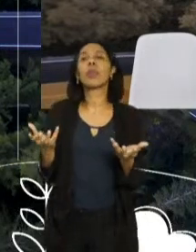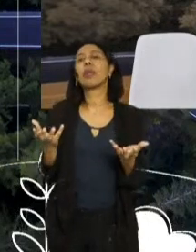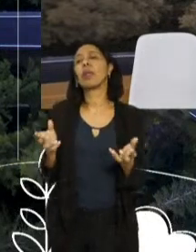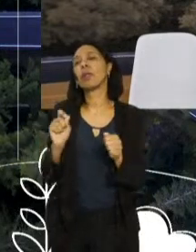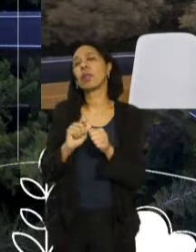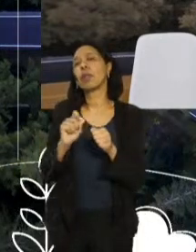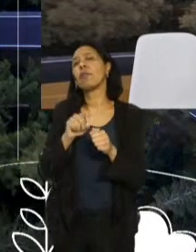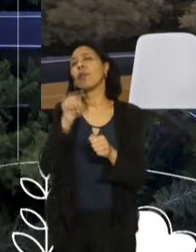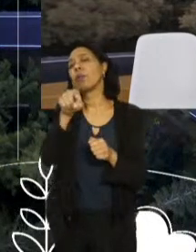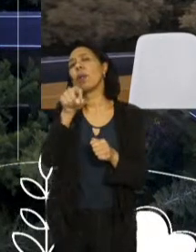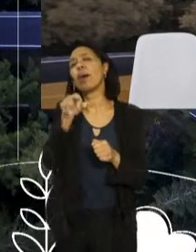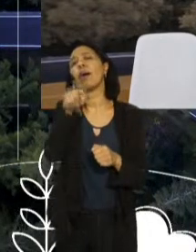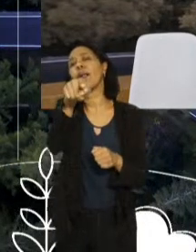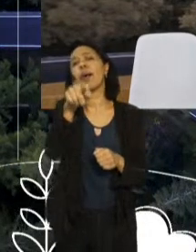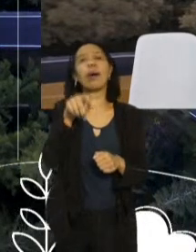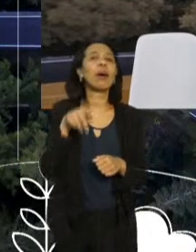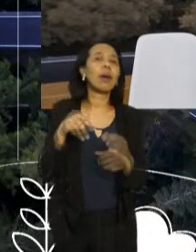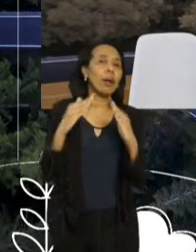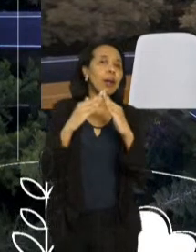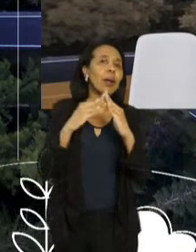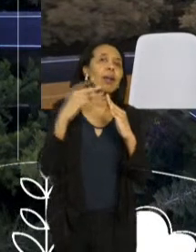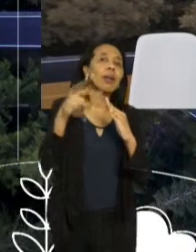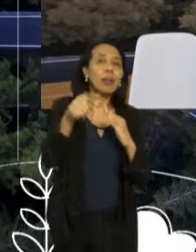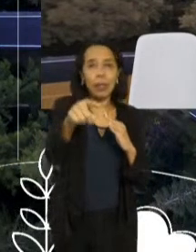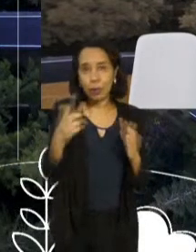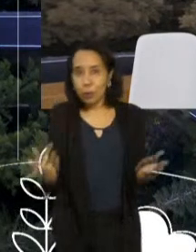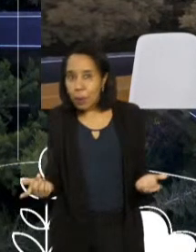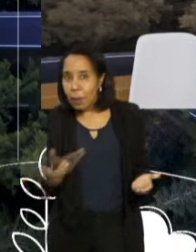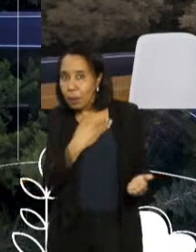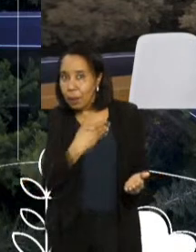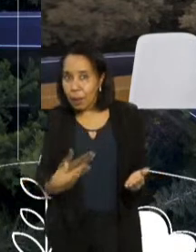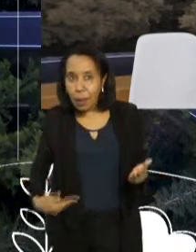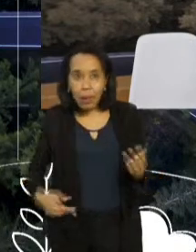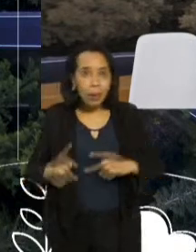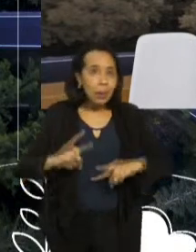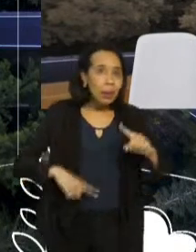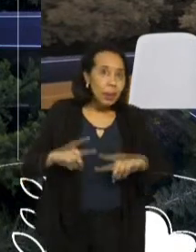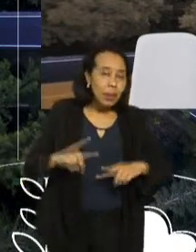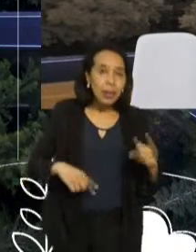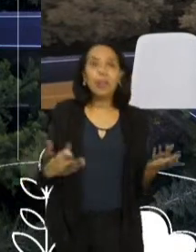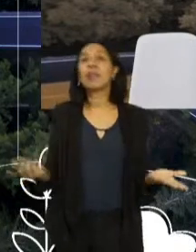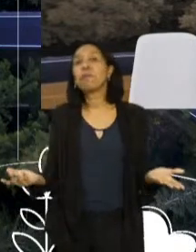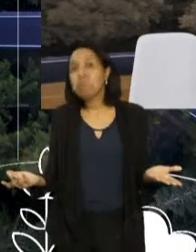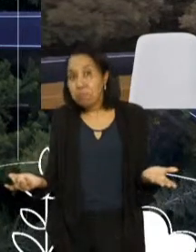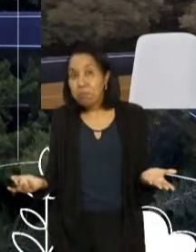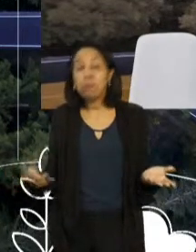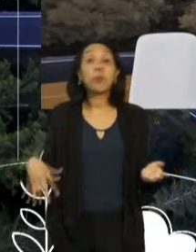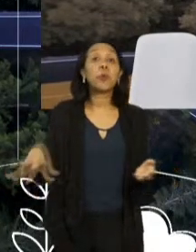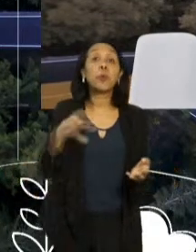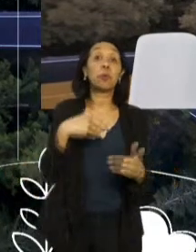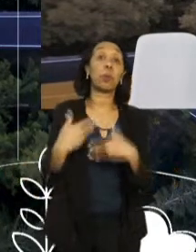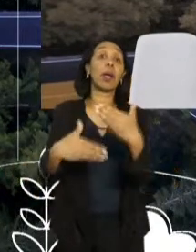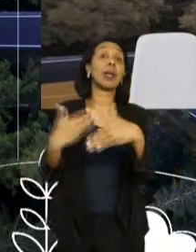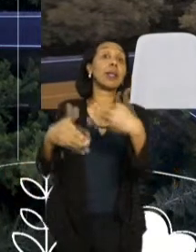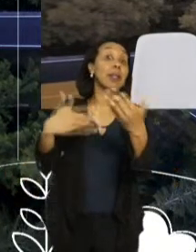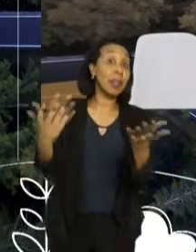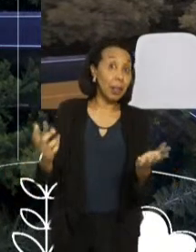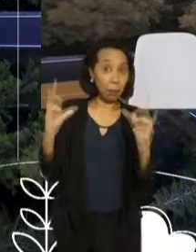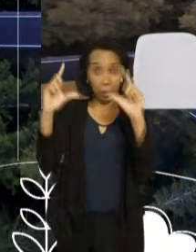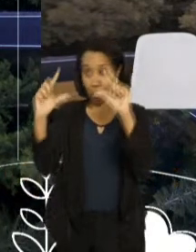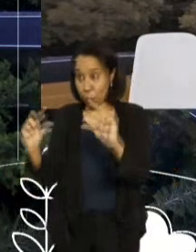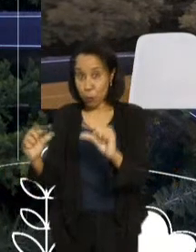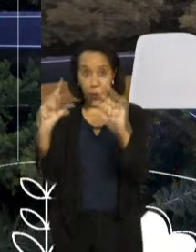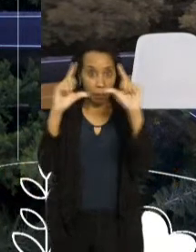feito na sua cidade, no seu contexto, com as suas autoridades e políticas públicas para implementar, para acelerar aí o ritmo, para a gente ter